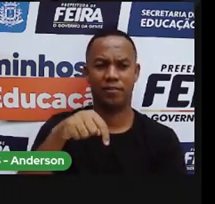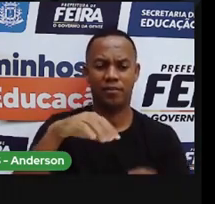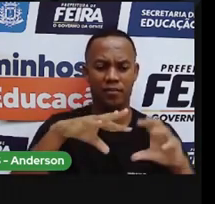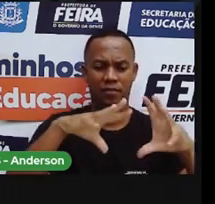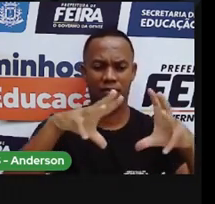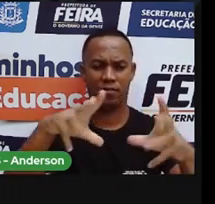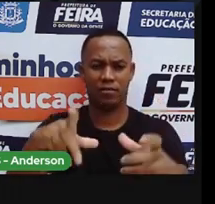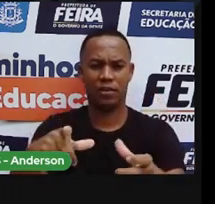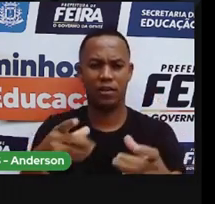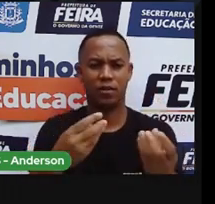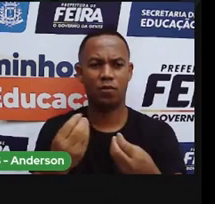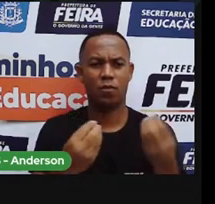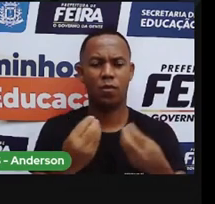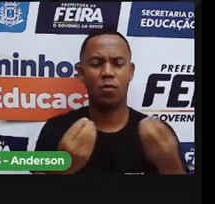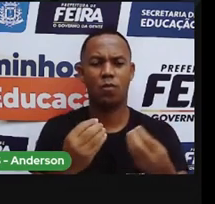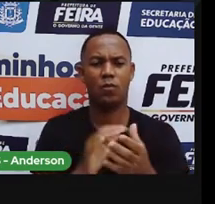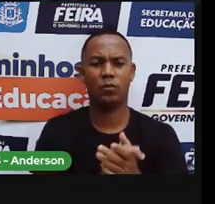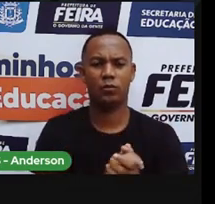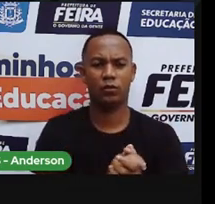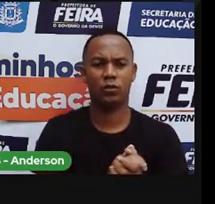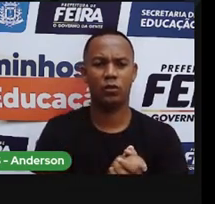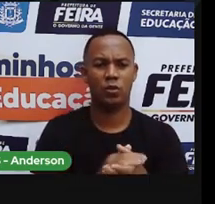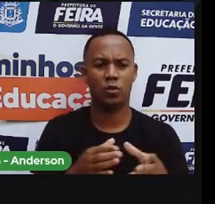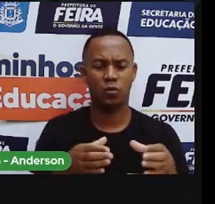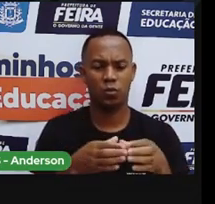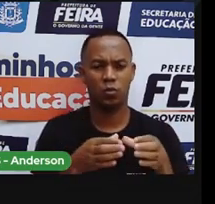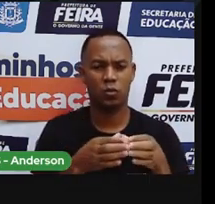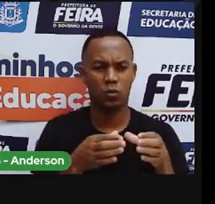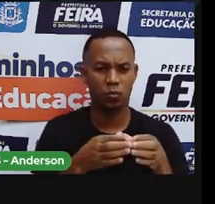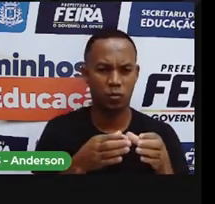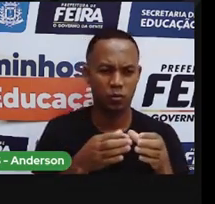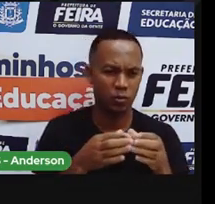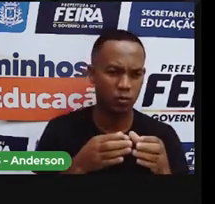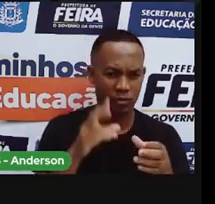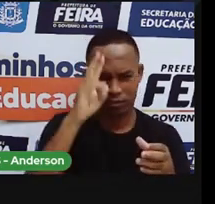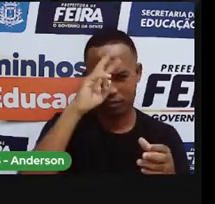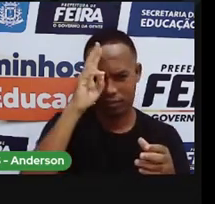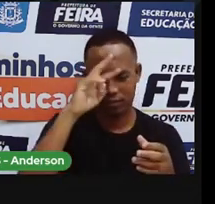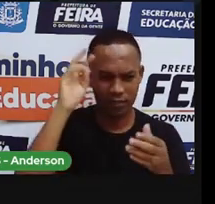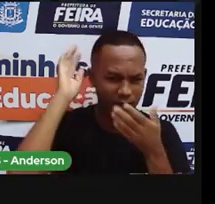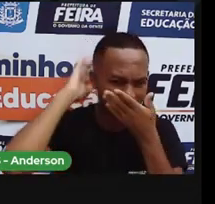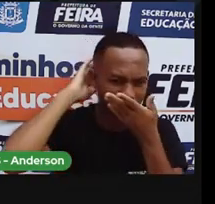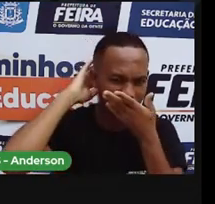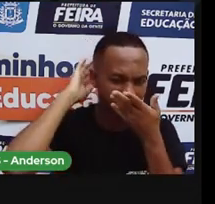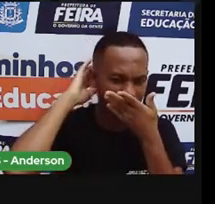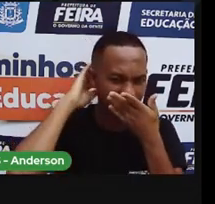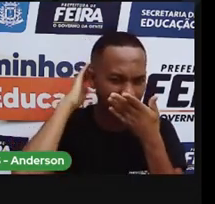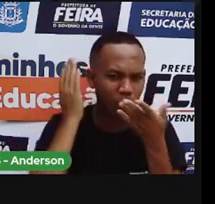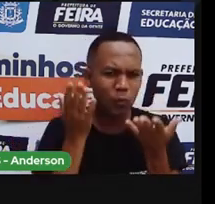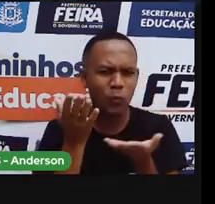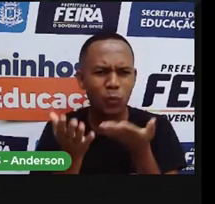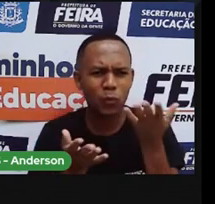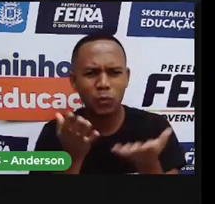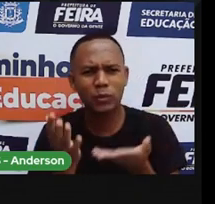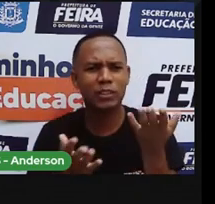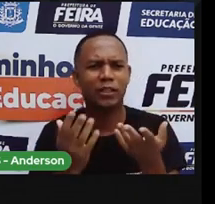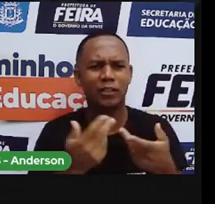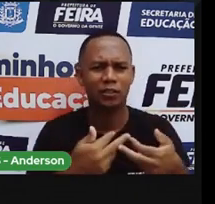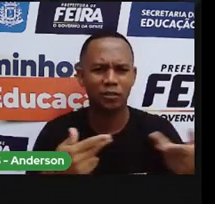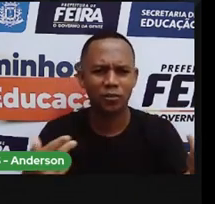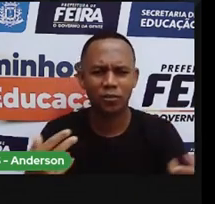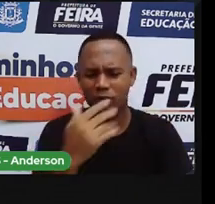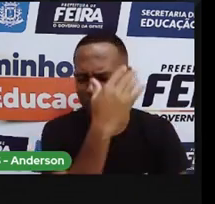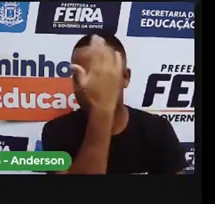semana passada, quando ela estava falando sobre os indígenas. Lembra que a Pró falou que eles tinham todo cuidado com a natureza? Por quê? Porque o quê?